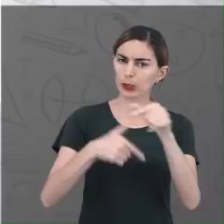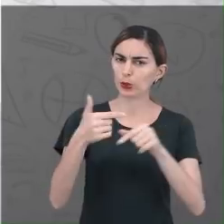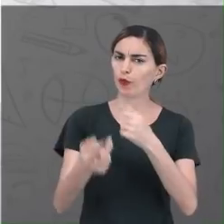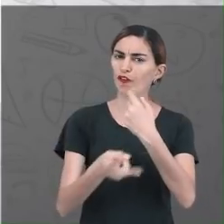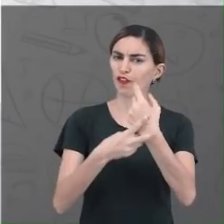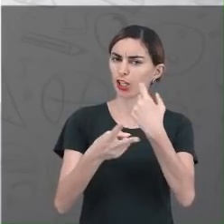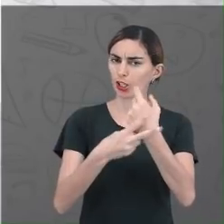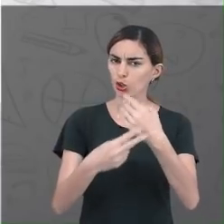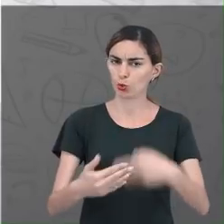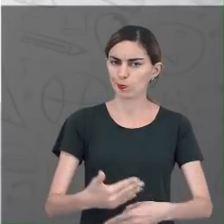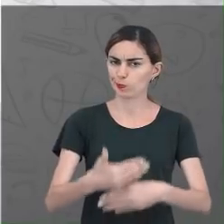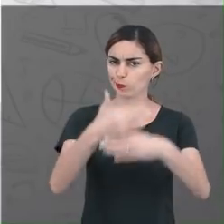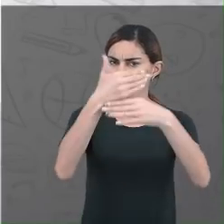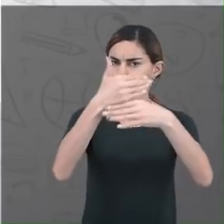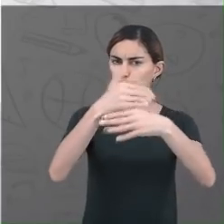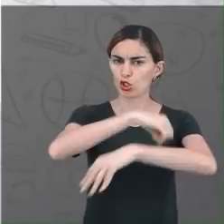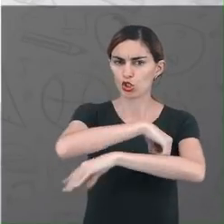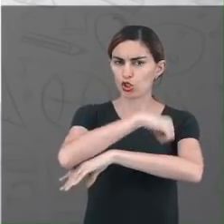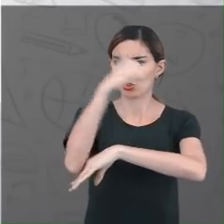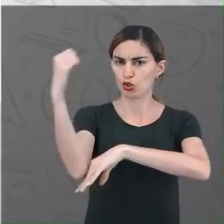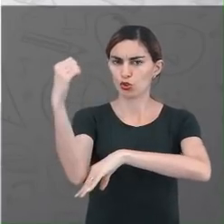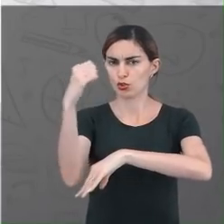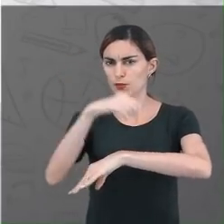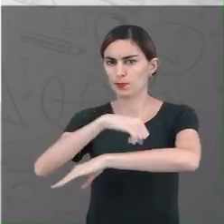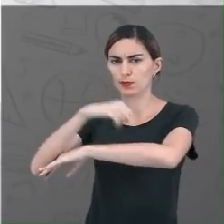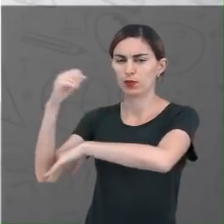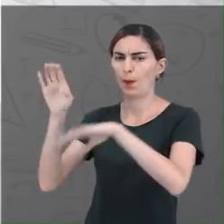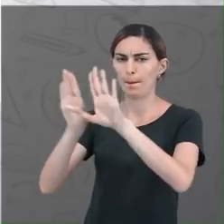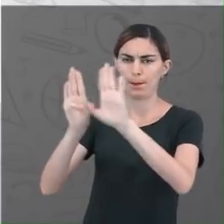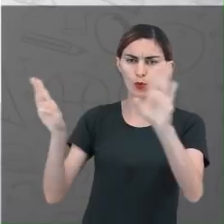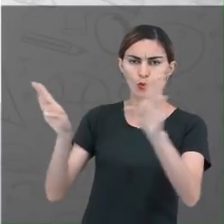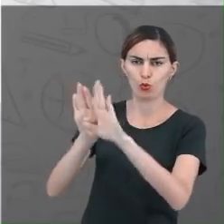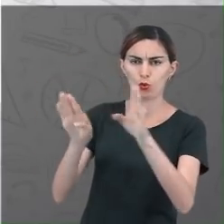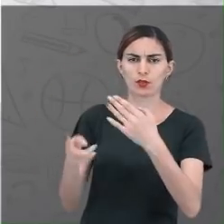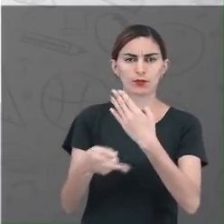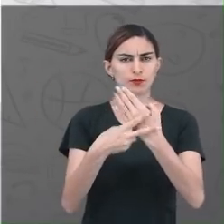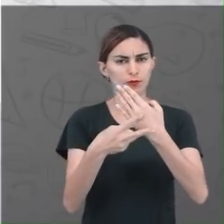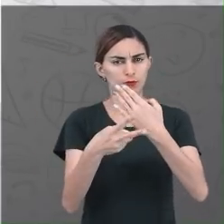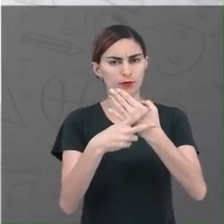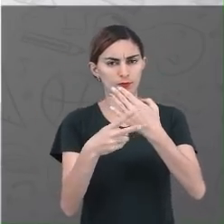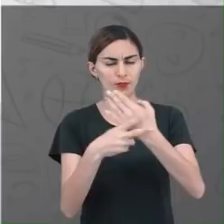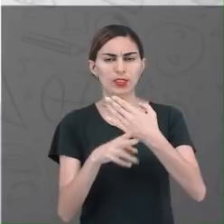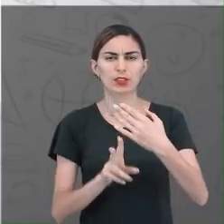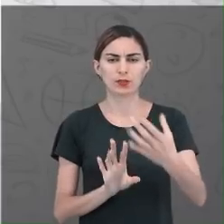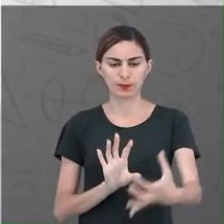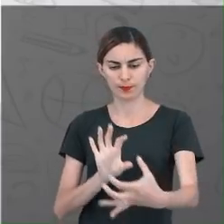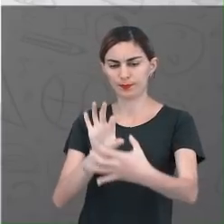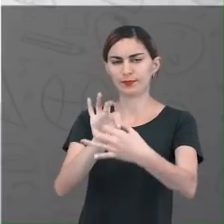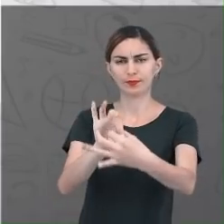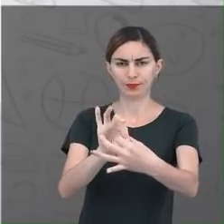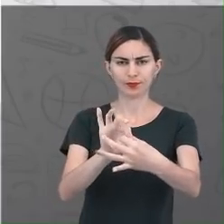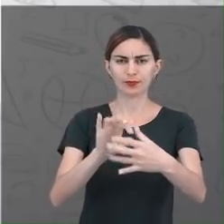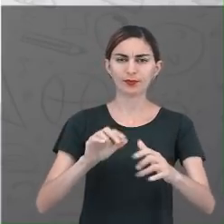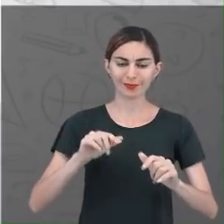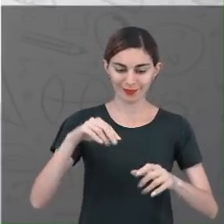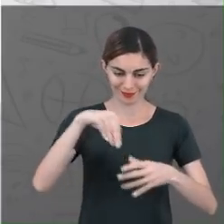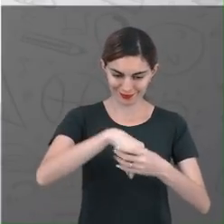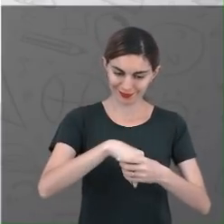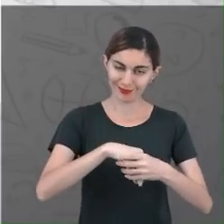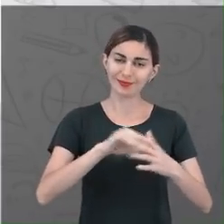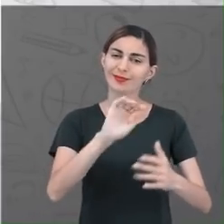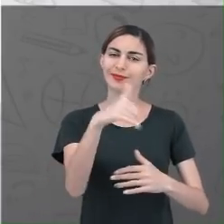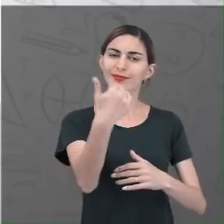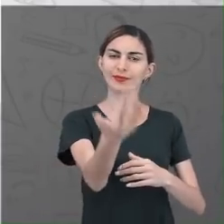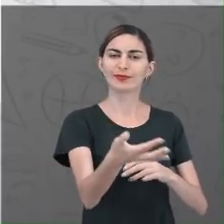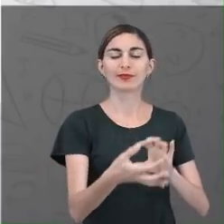do vidro para dar essa transparência e integrar a parte interna do ambiente, que foi trabalhado aqui, a gente viu já, vocês